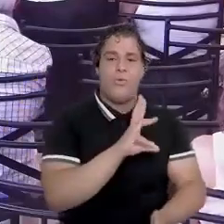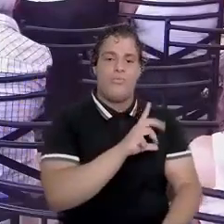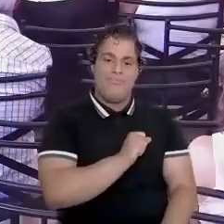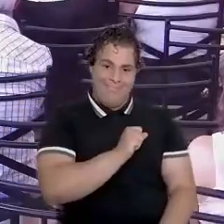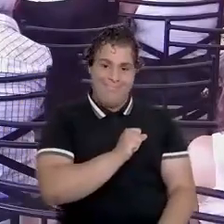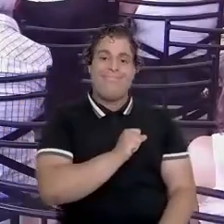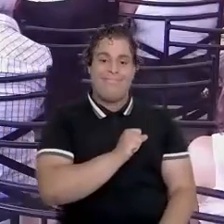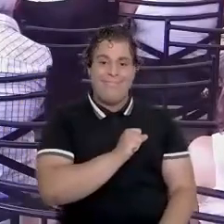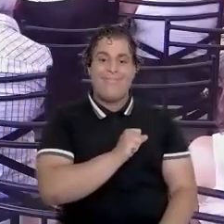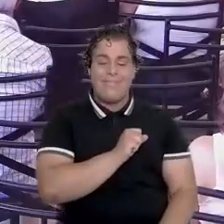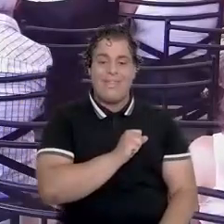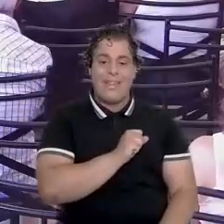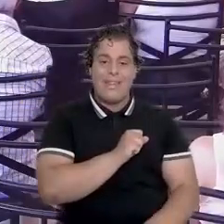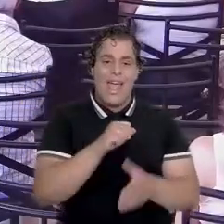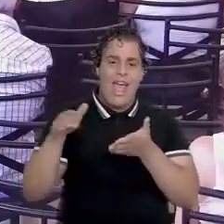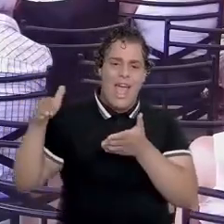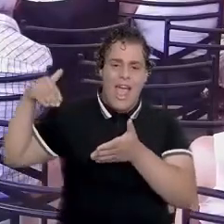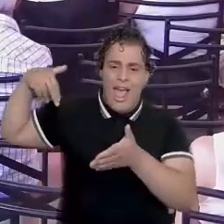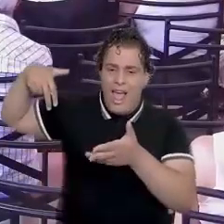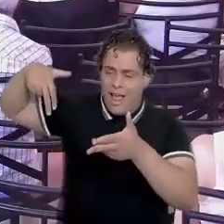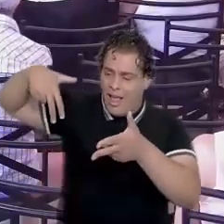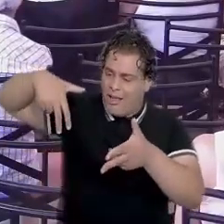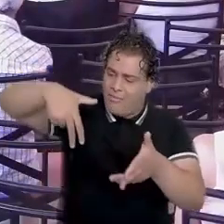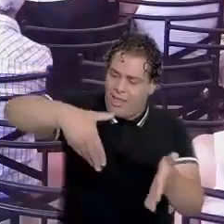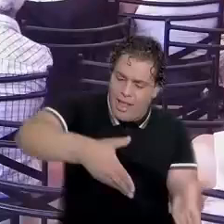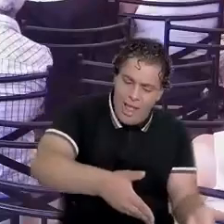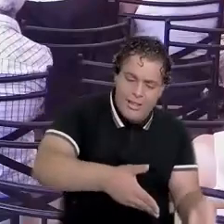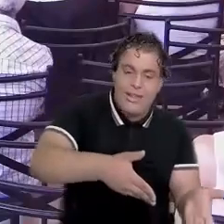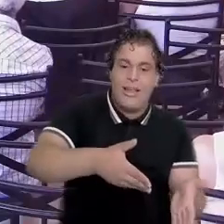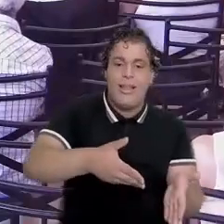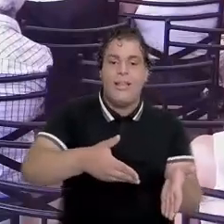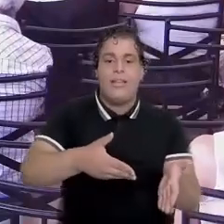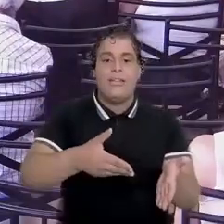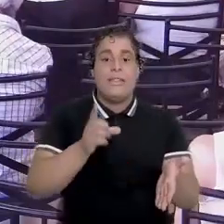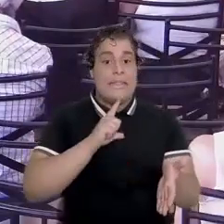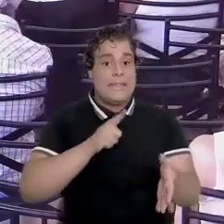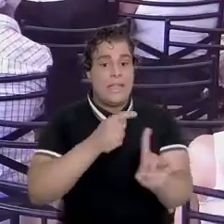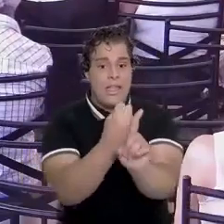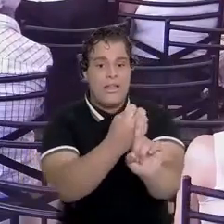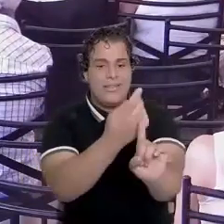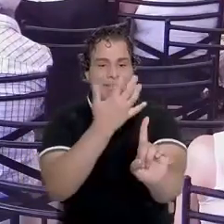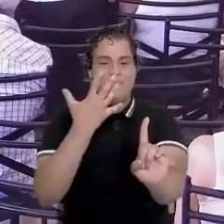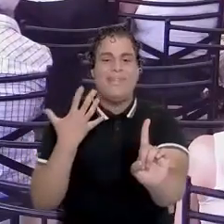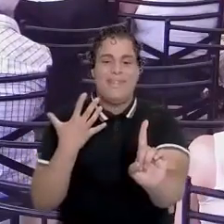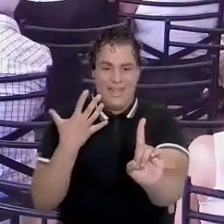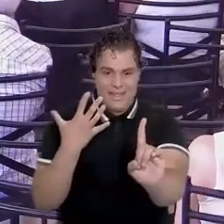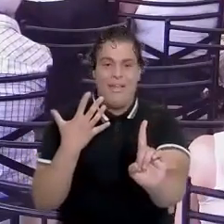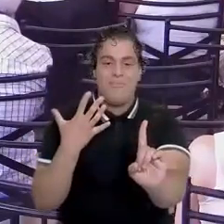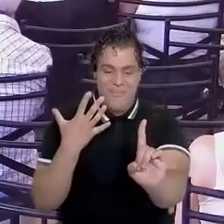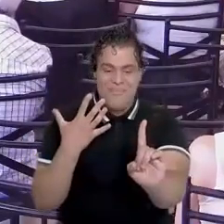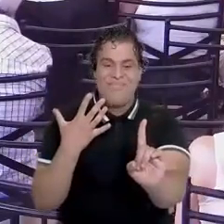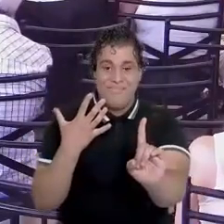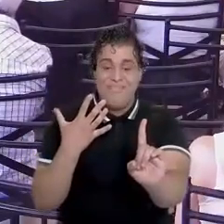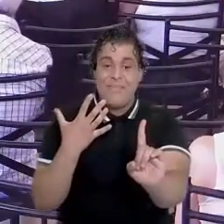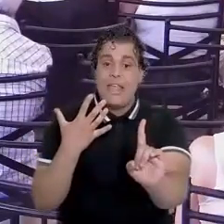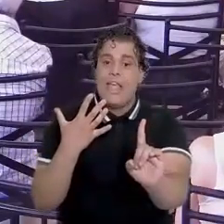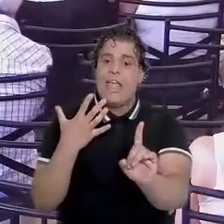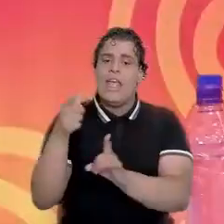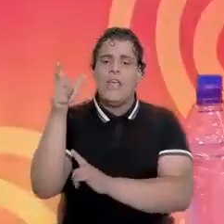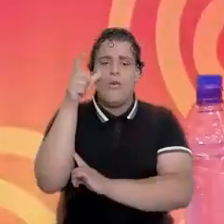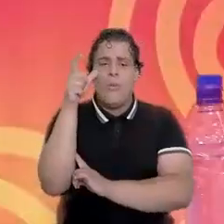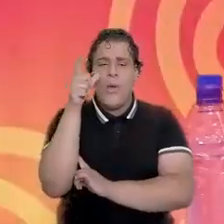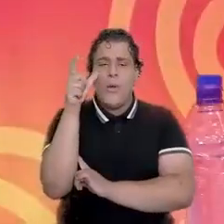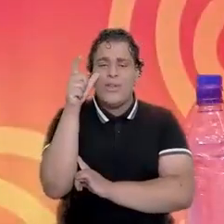uma caminha é o que inspira nas obras, né? E Mara, eu tenho uma curiosidade